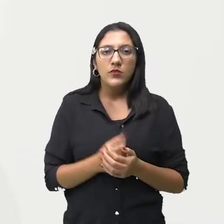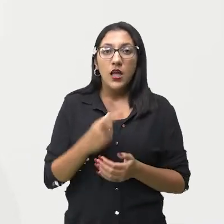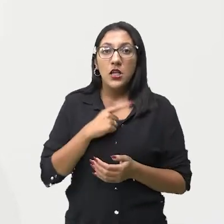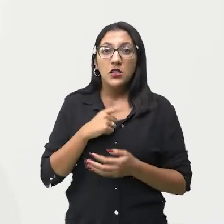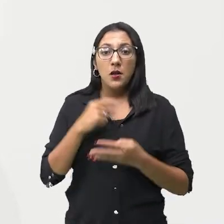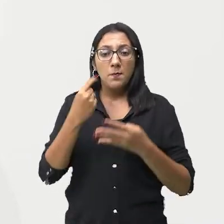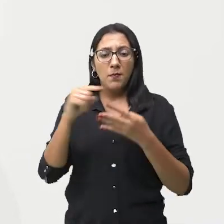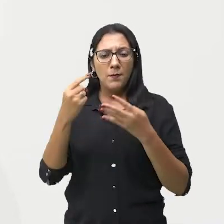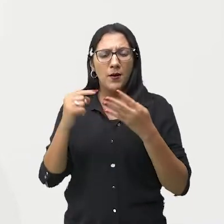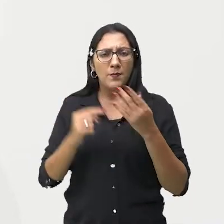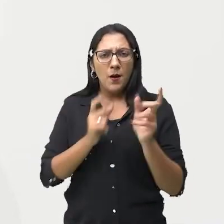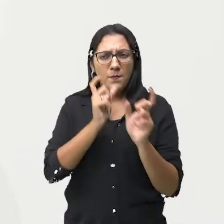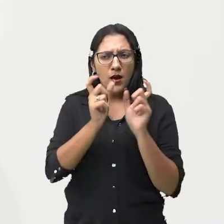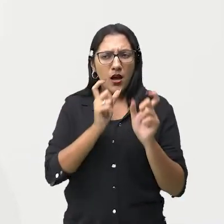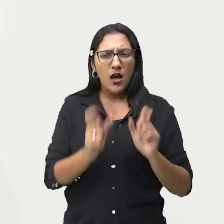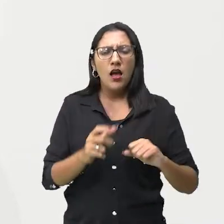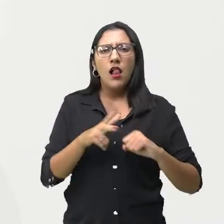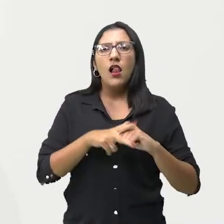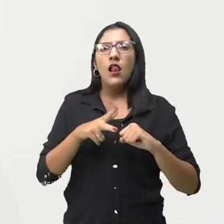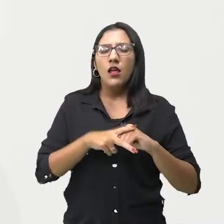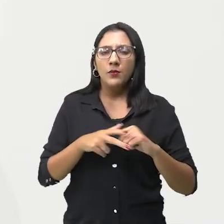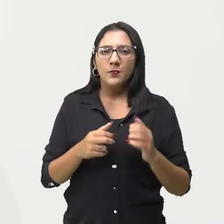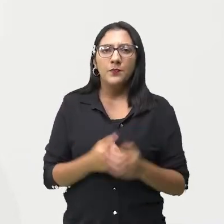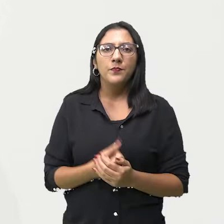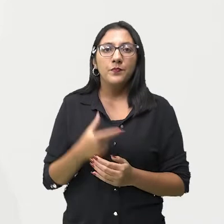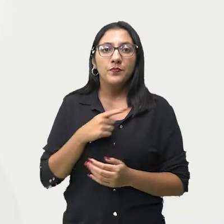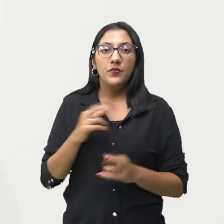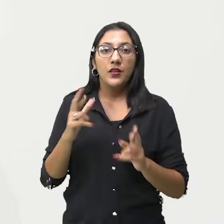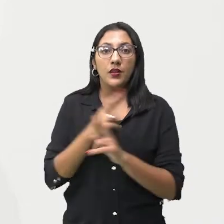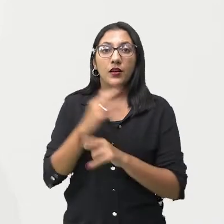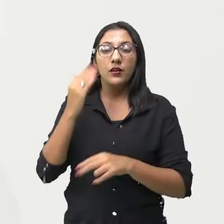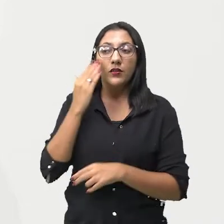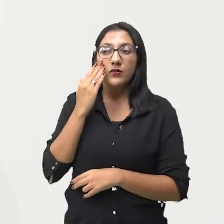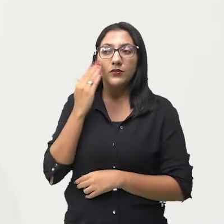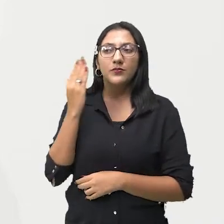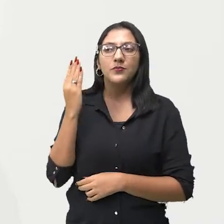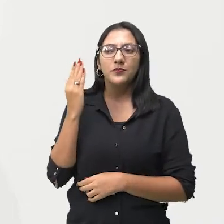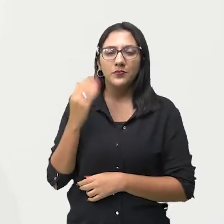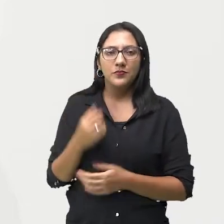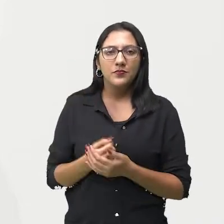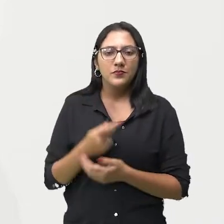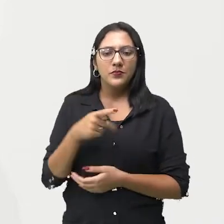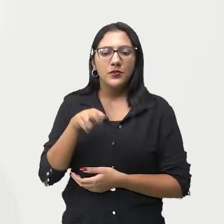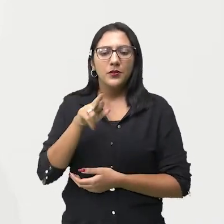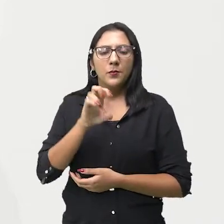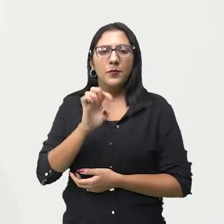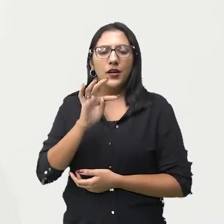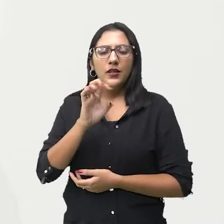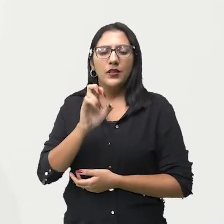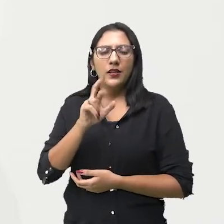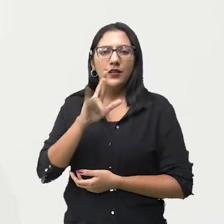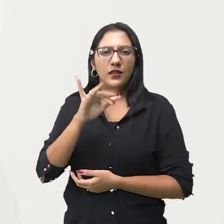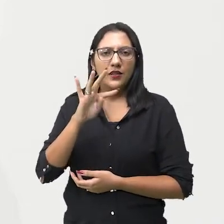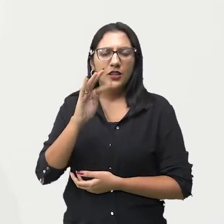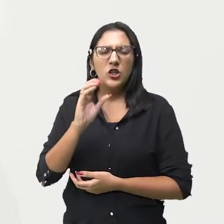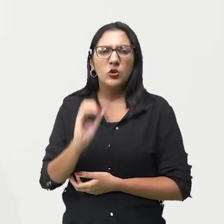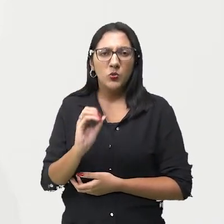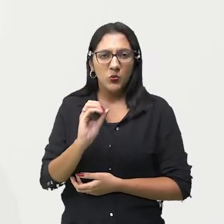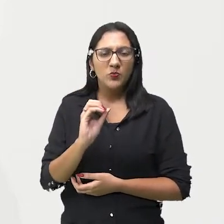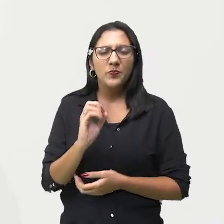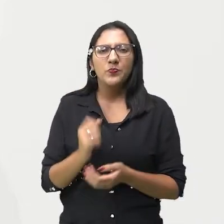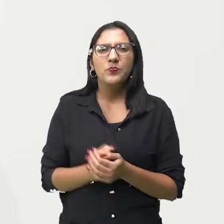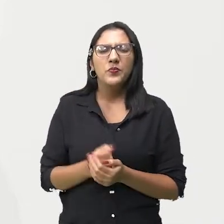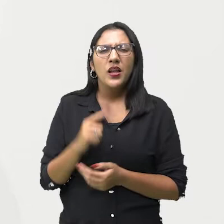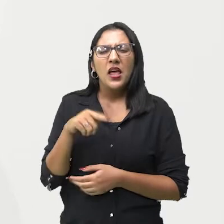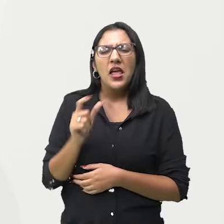vários verbos que estão no pretérito perfeito. Pretérito perfeito.